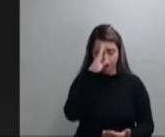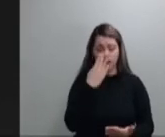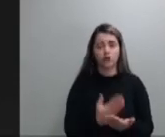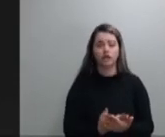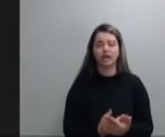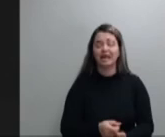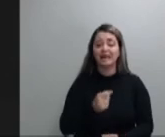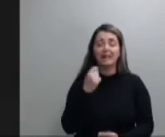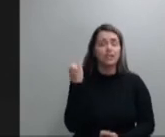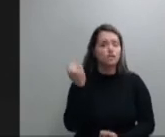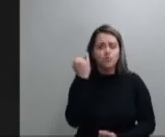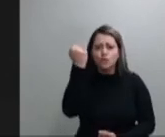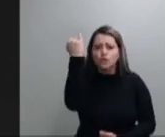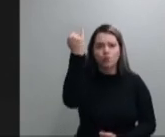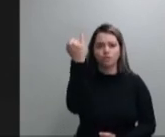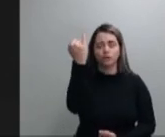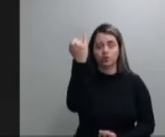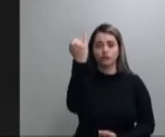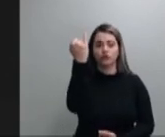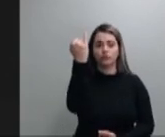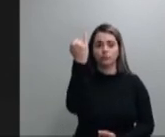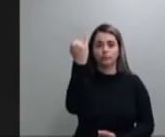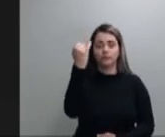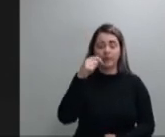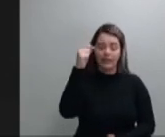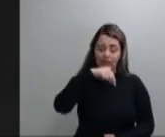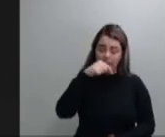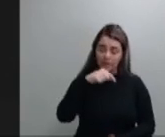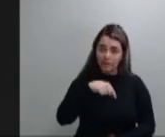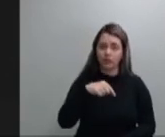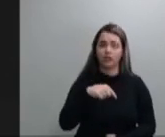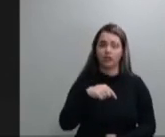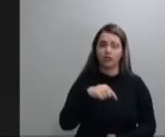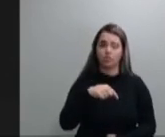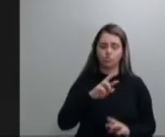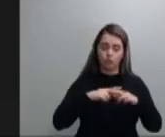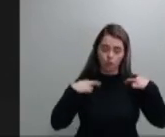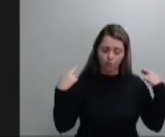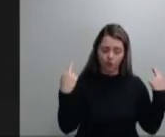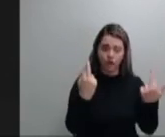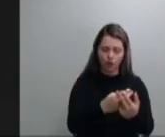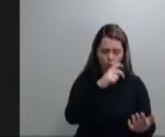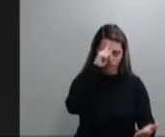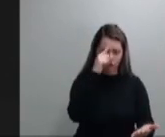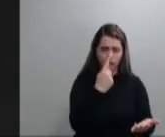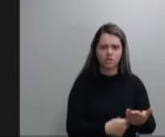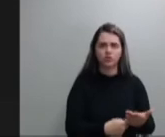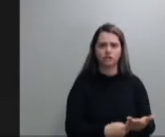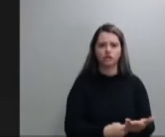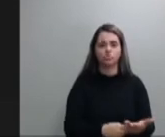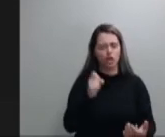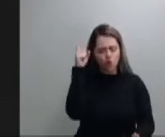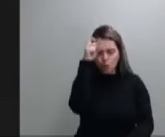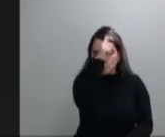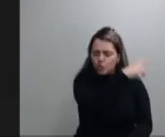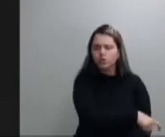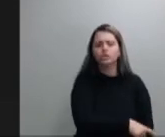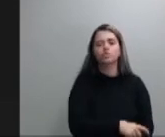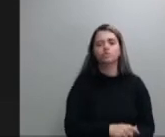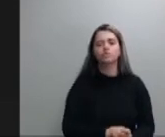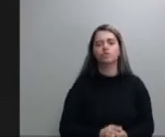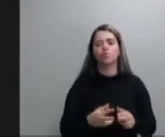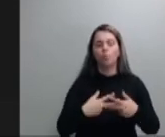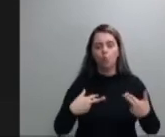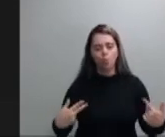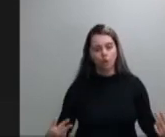mas eu sei que aqui incidiria no rigor das coisas no rigor das coisas